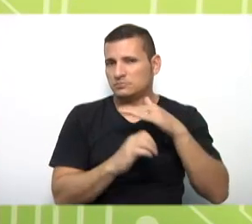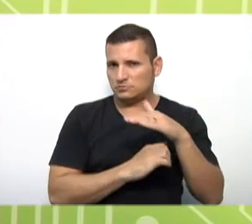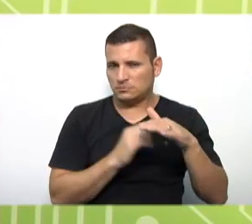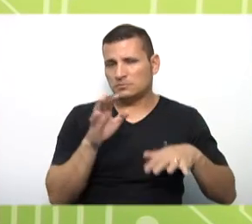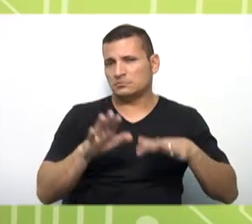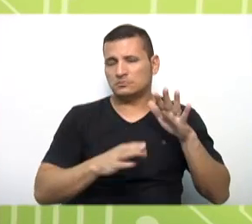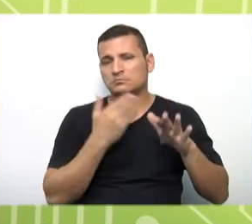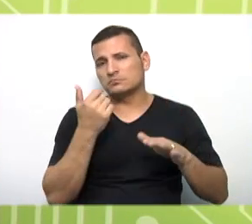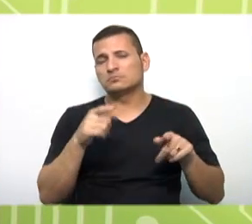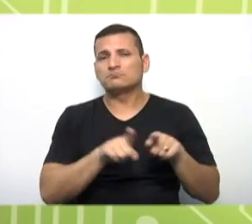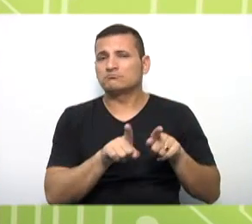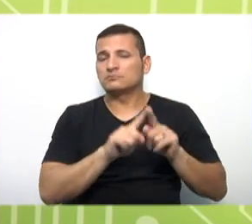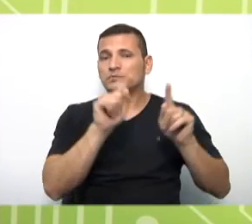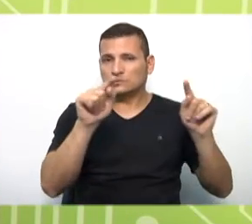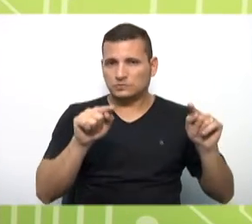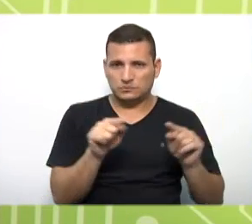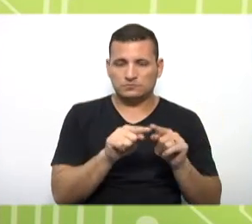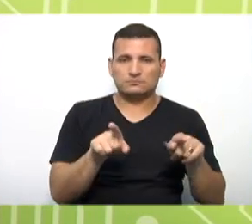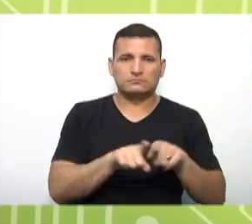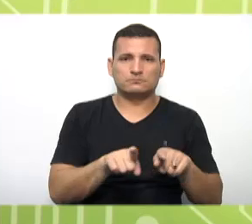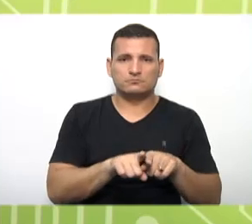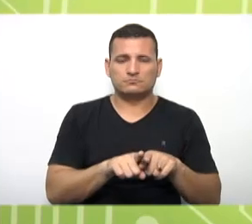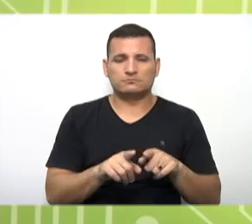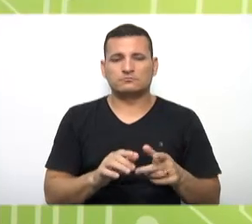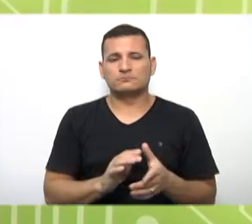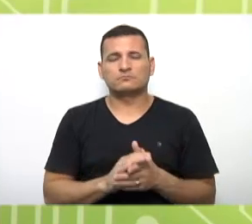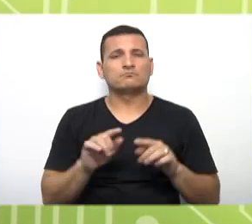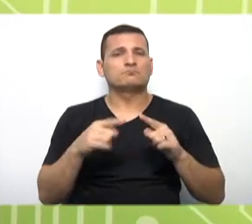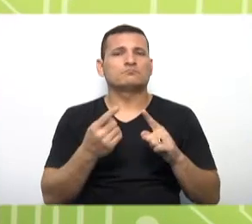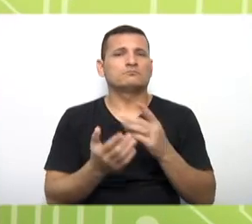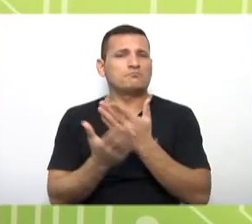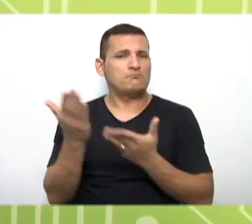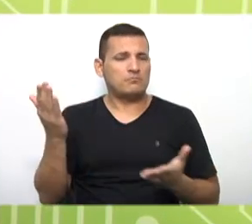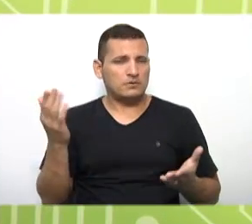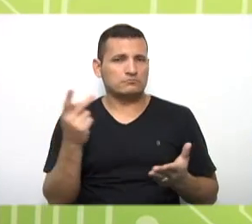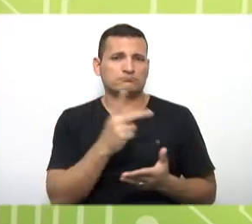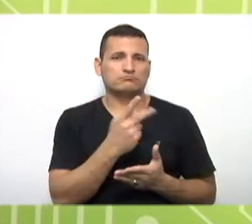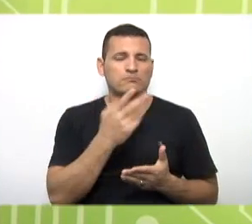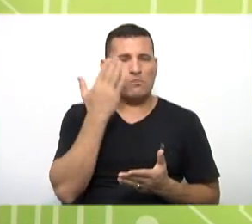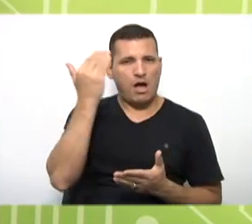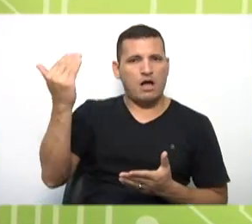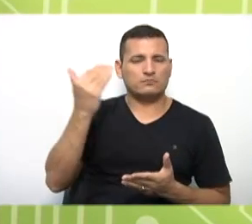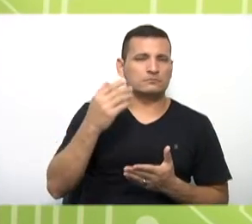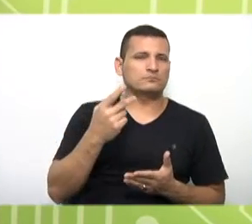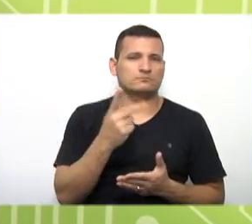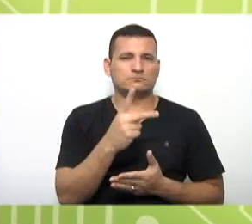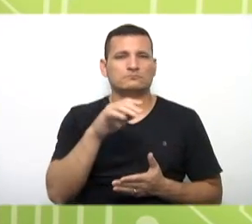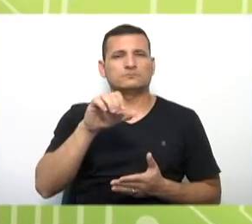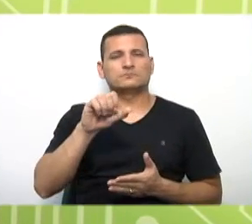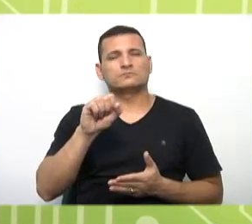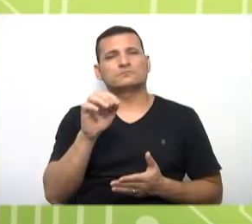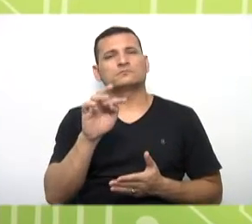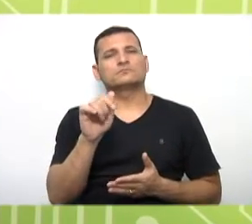melhor do colaborador, mas só que a perca do status, a perca